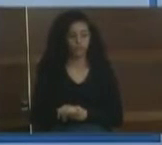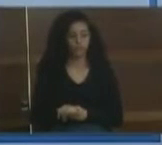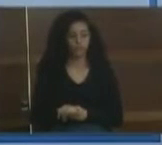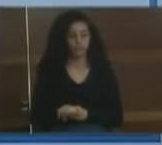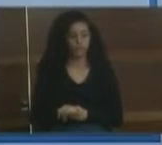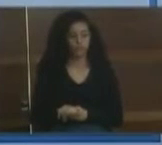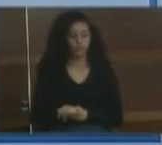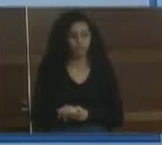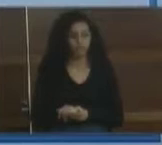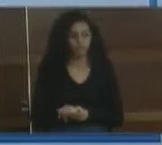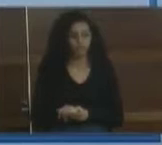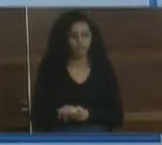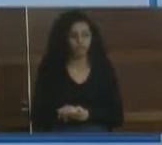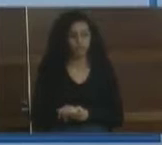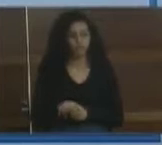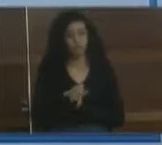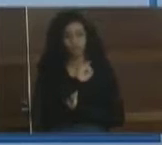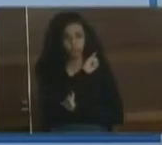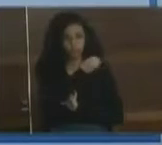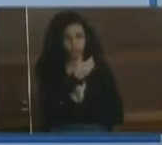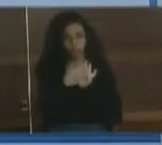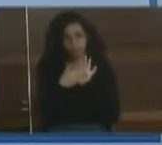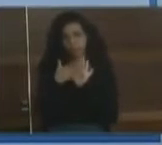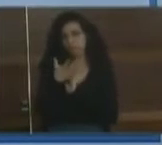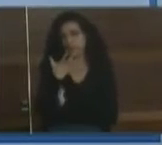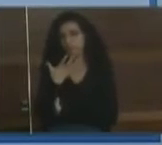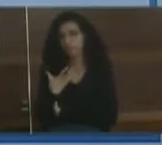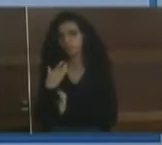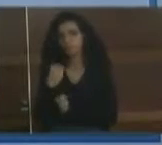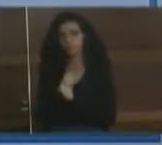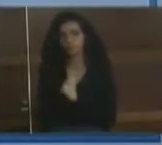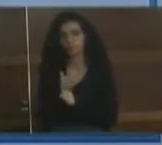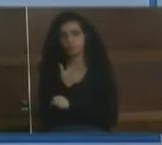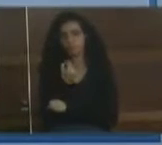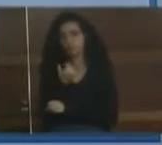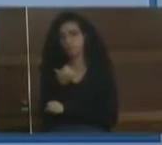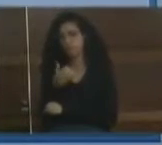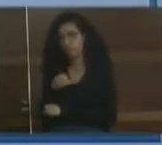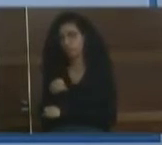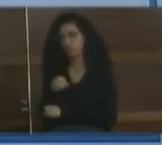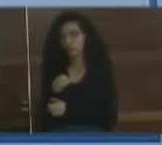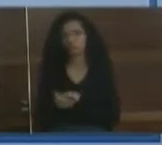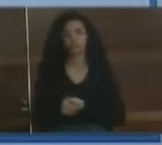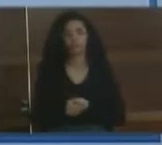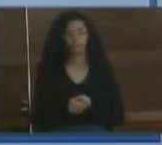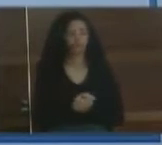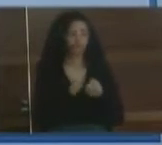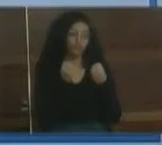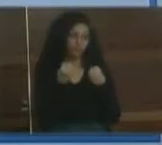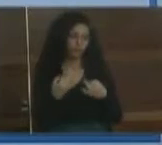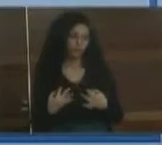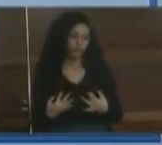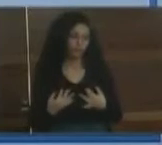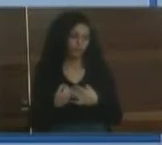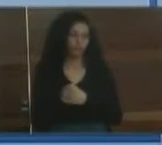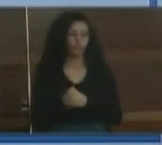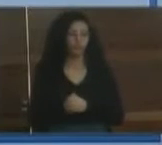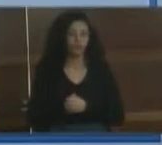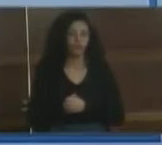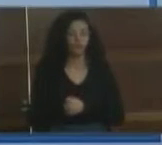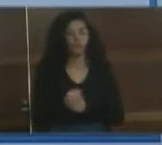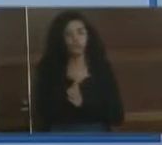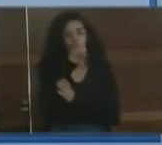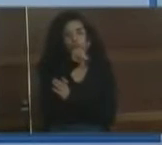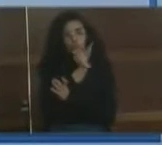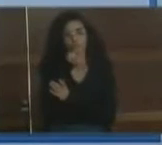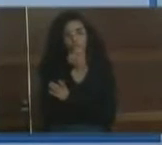terceiro quadrimestre janeiro a dezembro de 2019 a descrição das despesas despesas